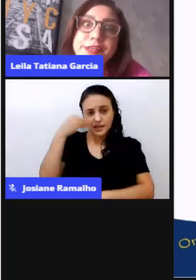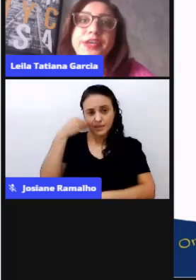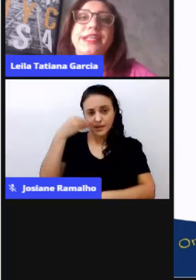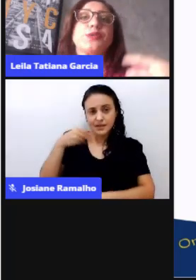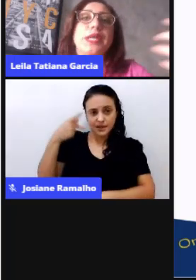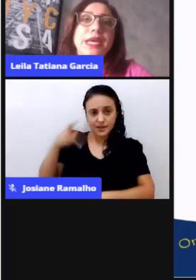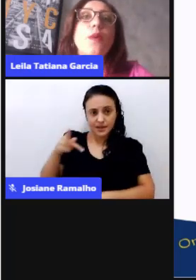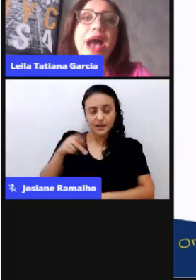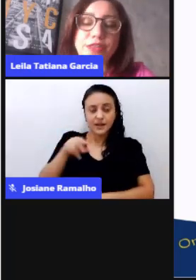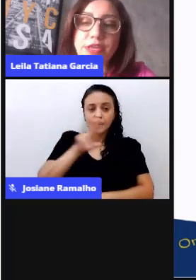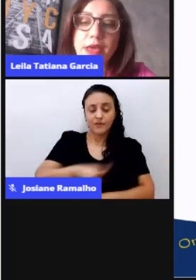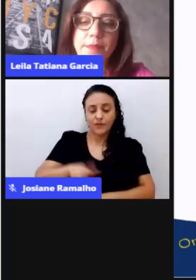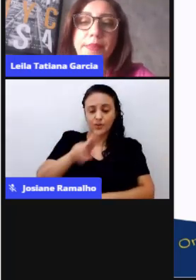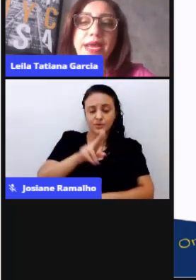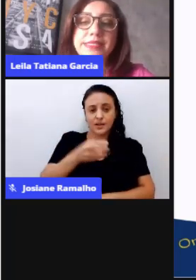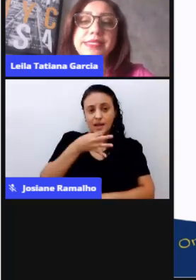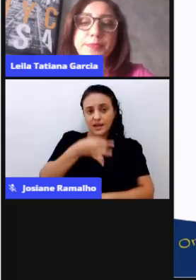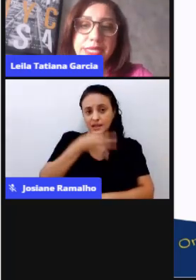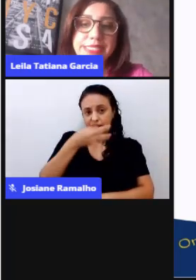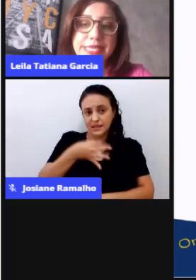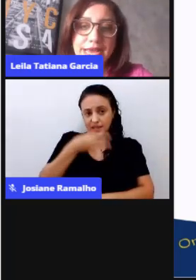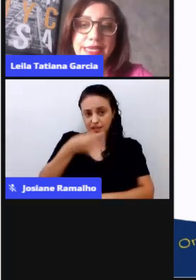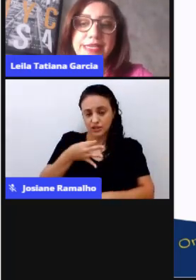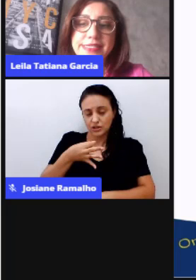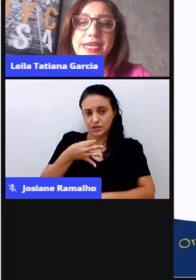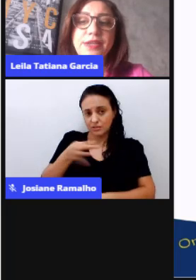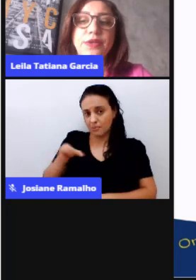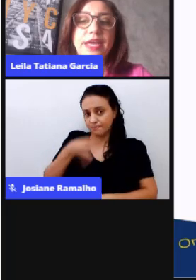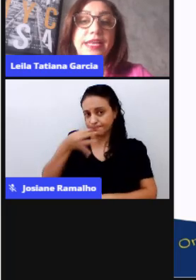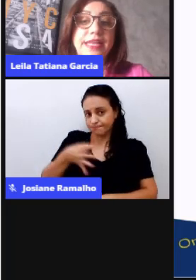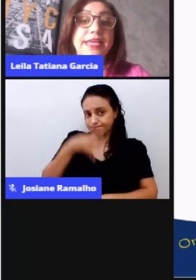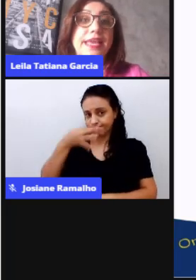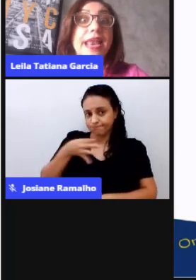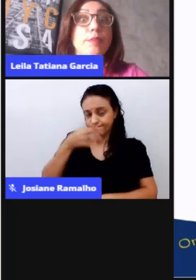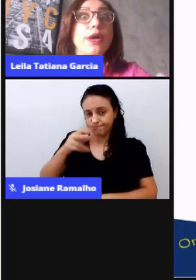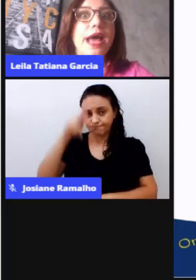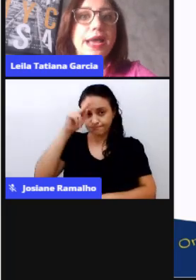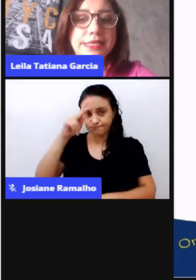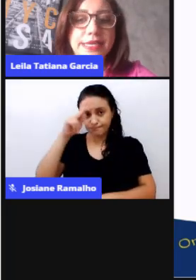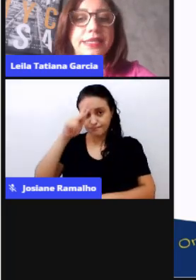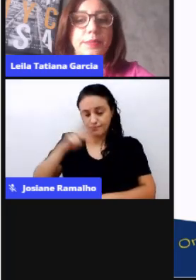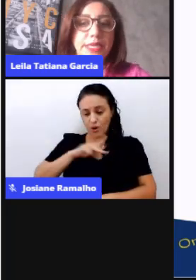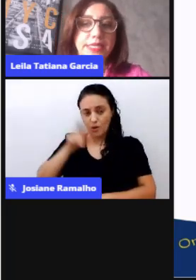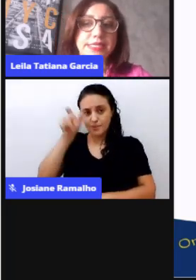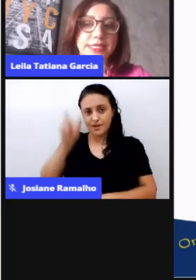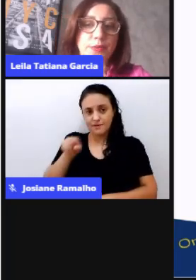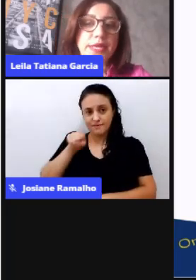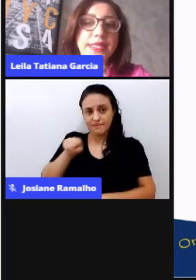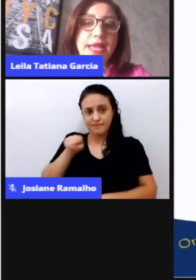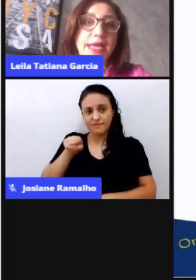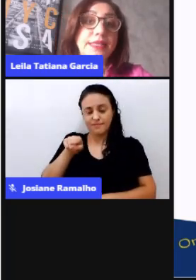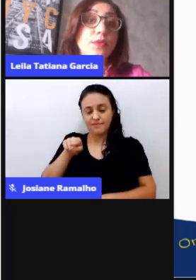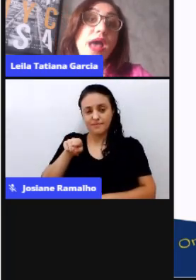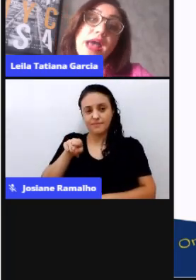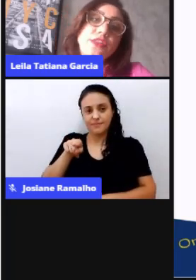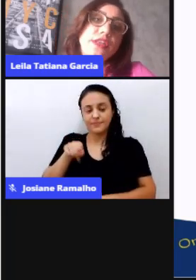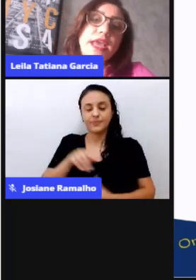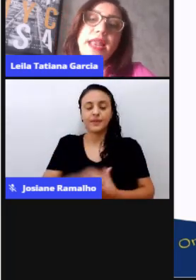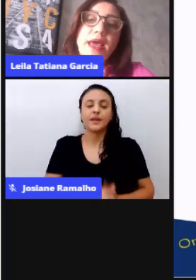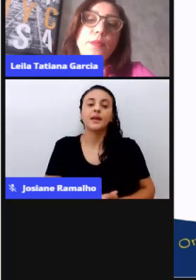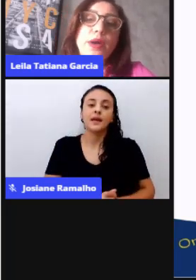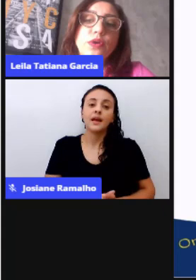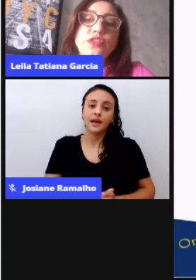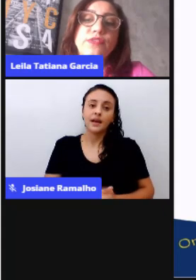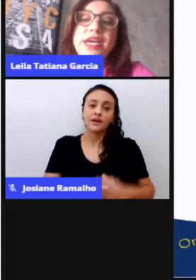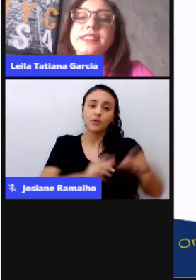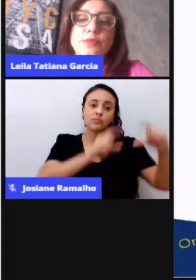própria crítica, da sua linguagem para se expressar, certo? Ele tem que elaborar essa interpretação, tá? Então, a